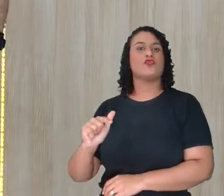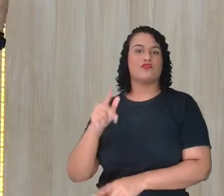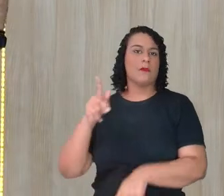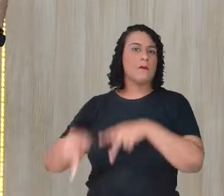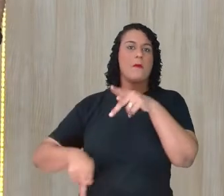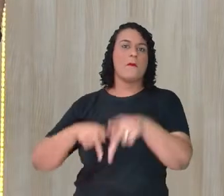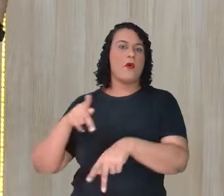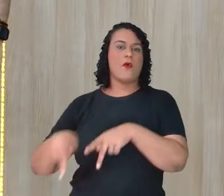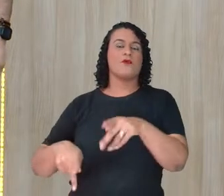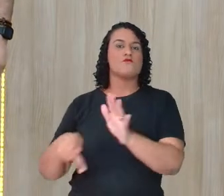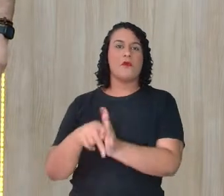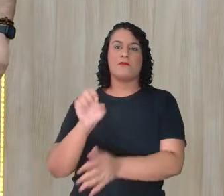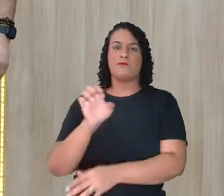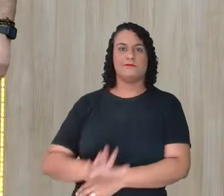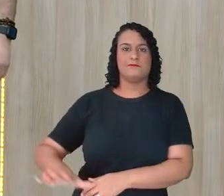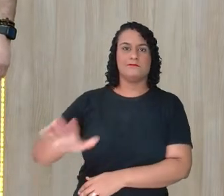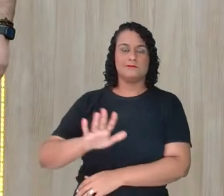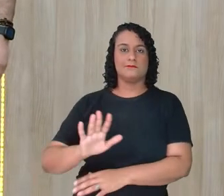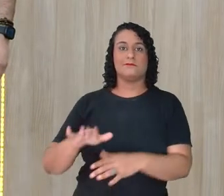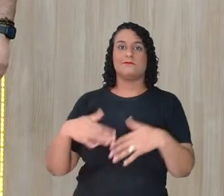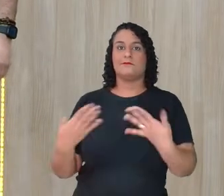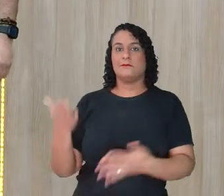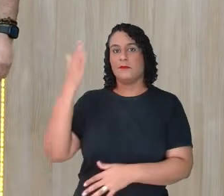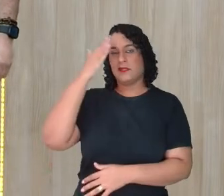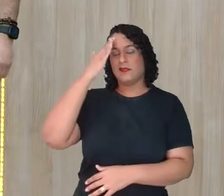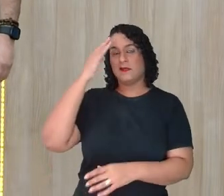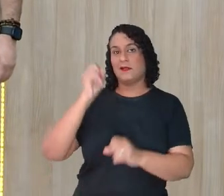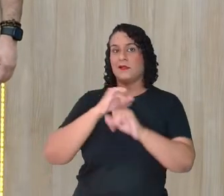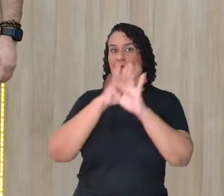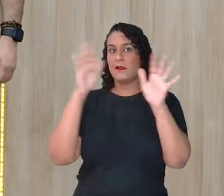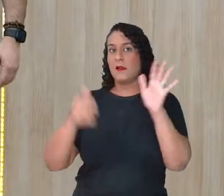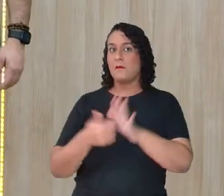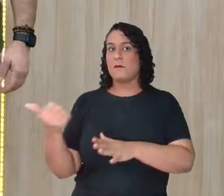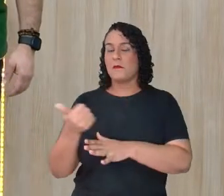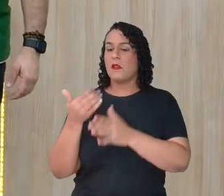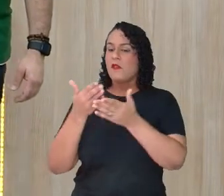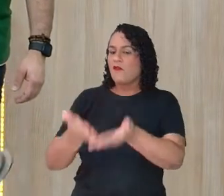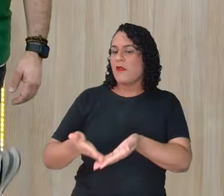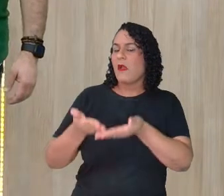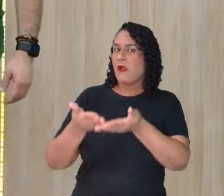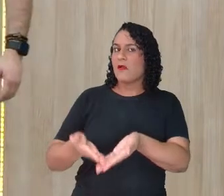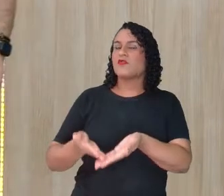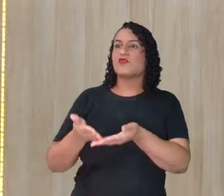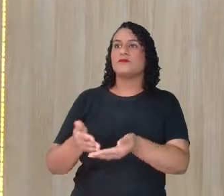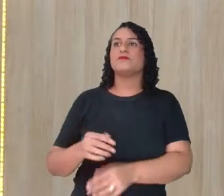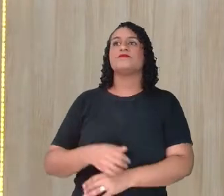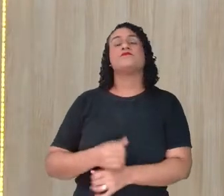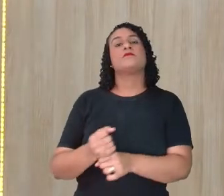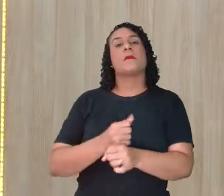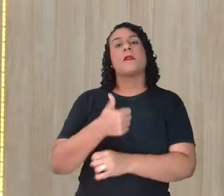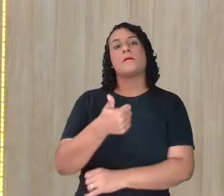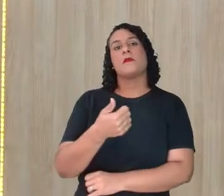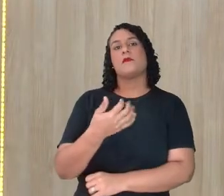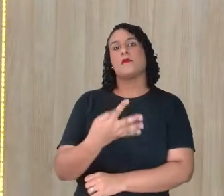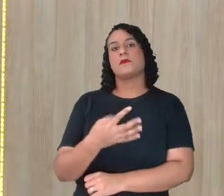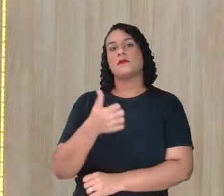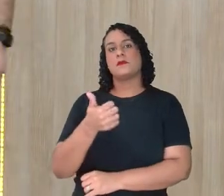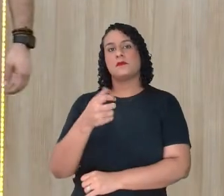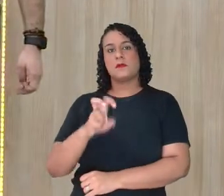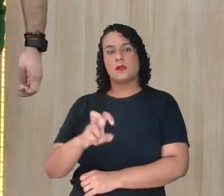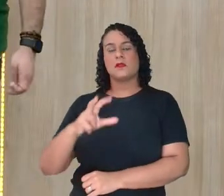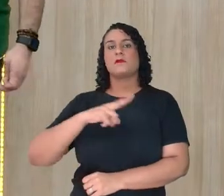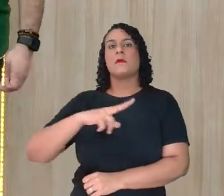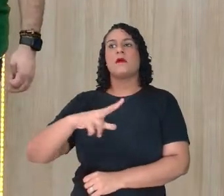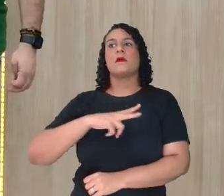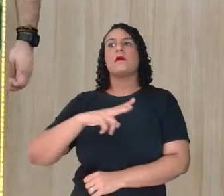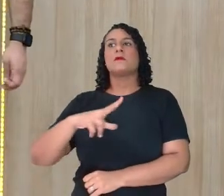da Europa. Então, para a gente entender algumas dessas primeiras viagens marítimas, veja, em 1415, Portugal conquista o